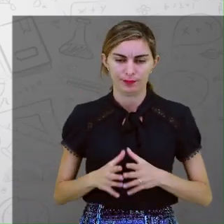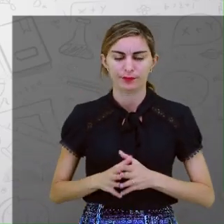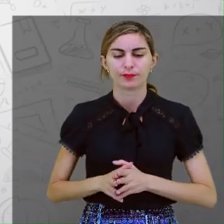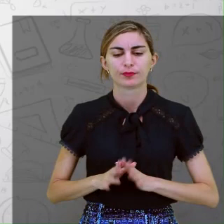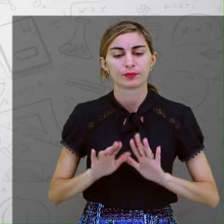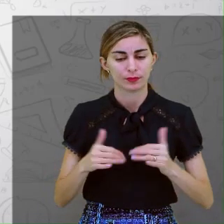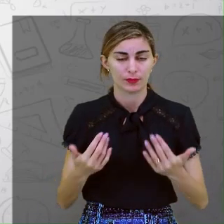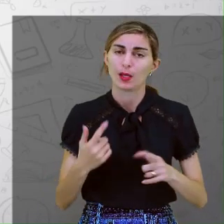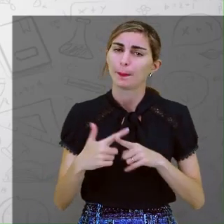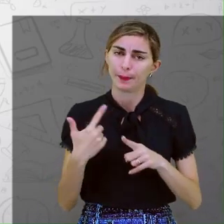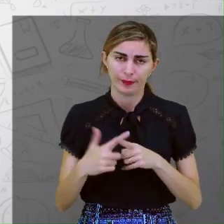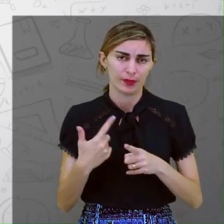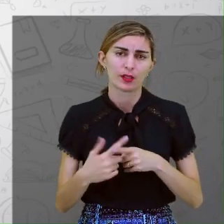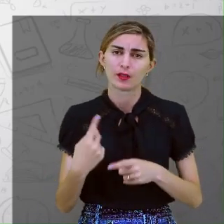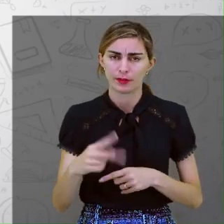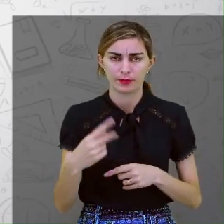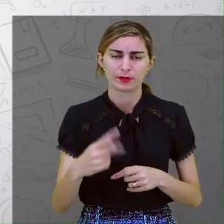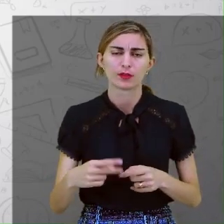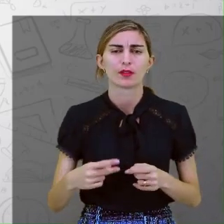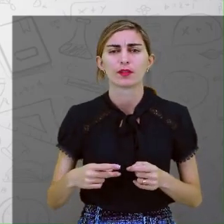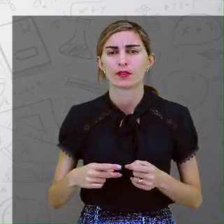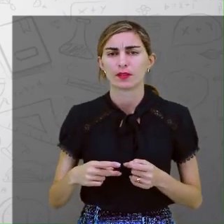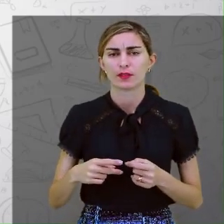assentadas, né? Porque isso aí vai